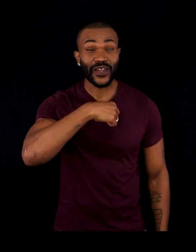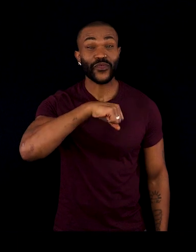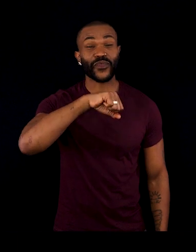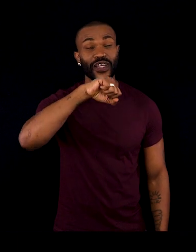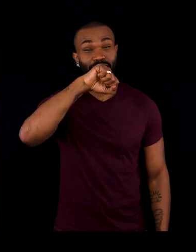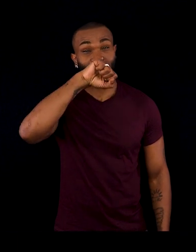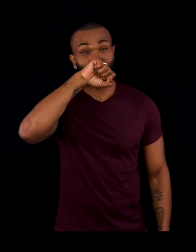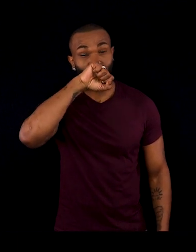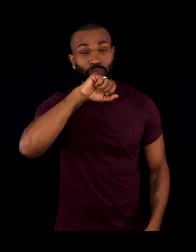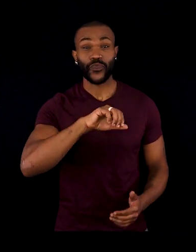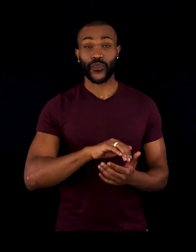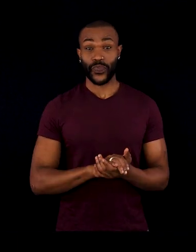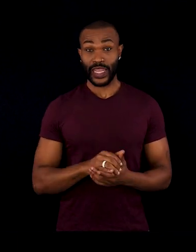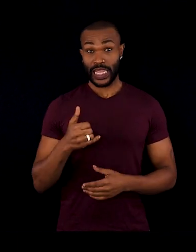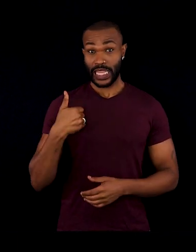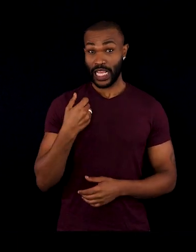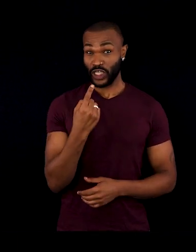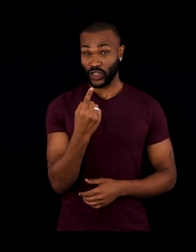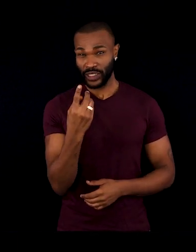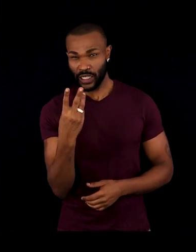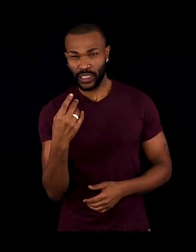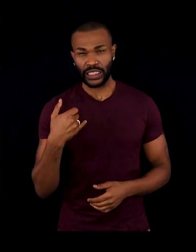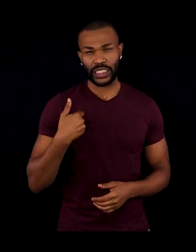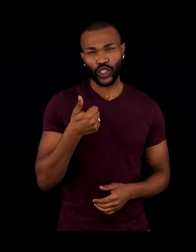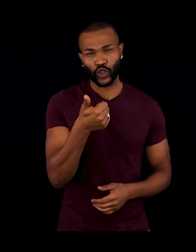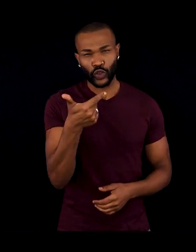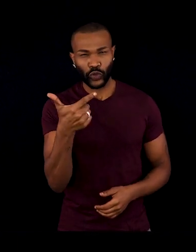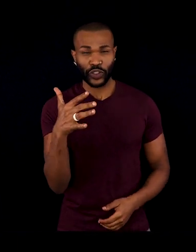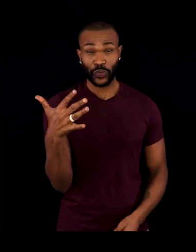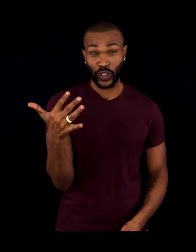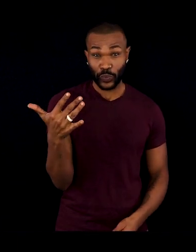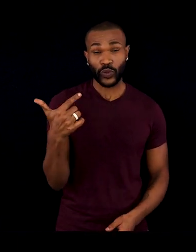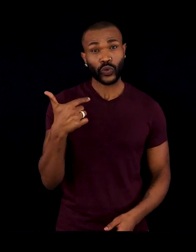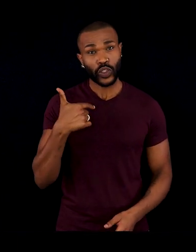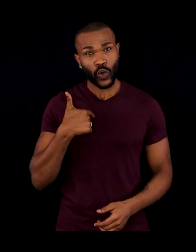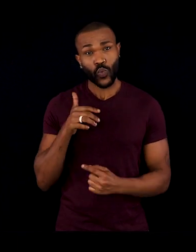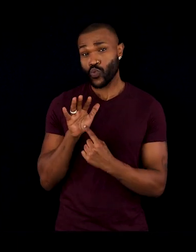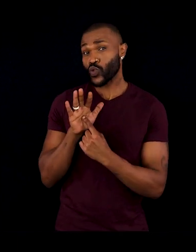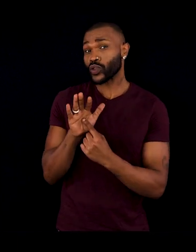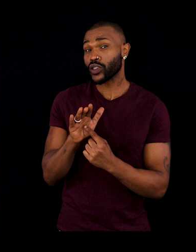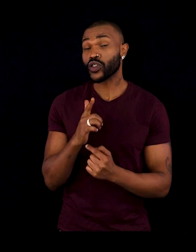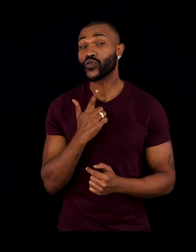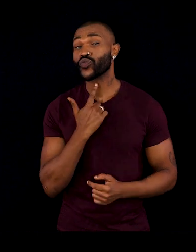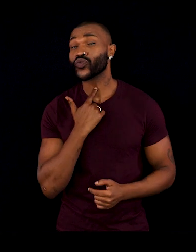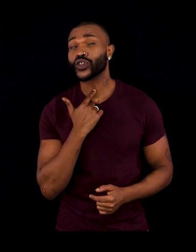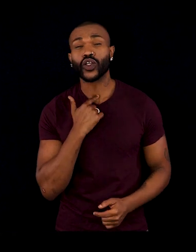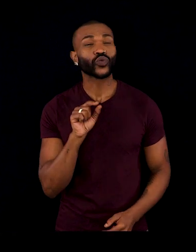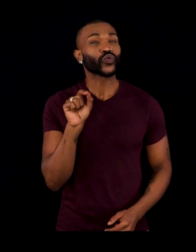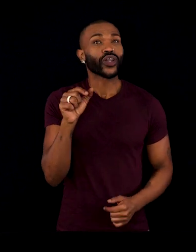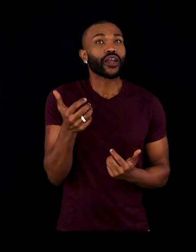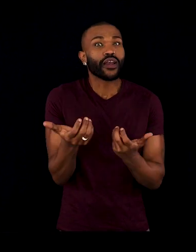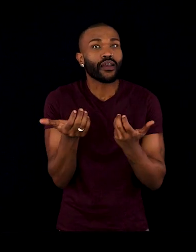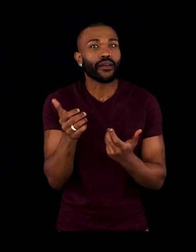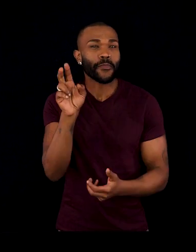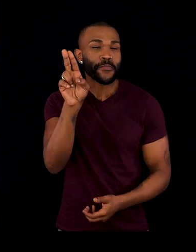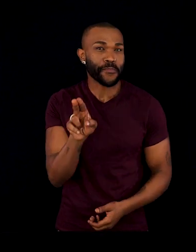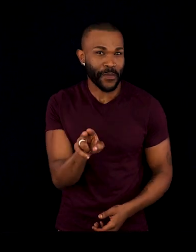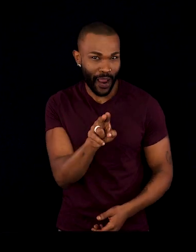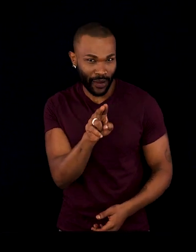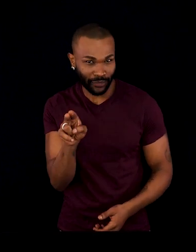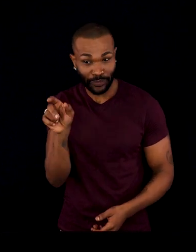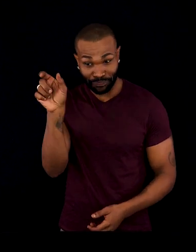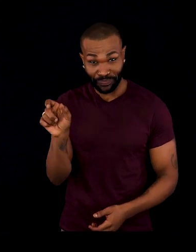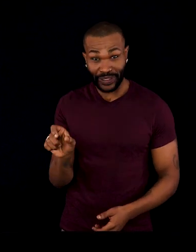Com 13 anos, 12 anos e meio, eu manifestei a minha vocação. Queria ser padre. Padre Simão se convenceu que eu